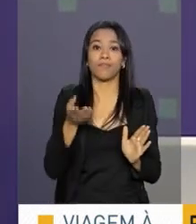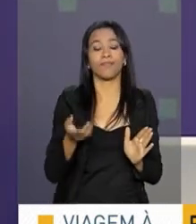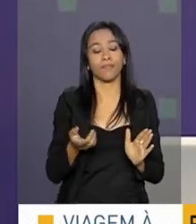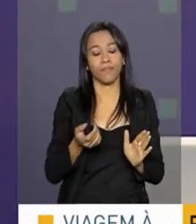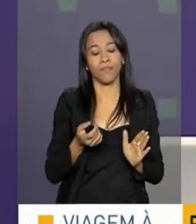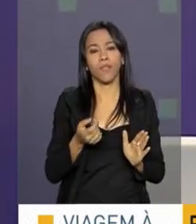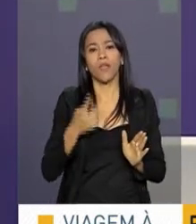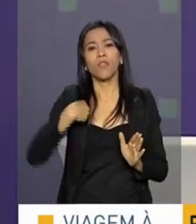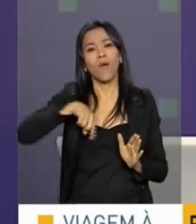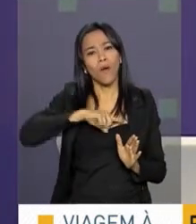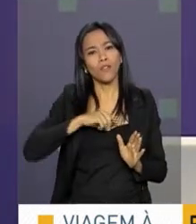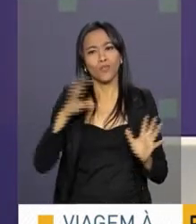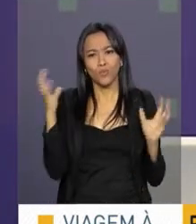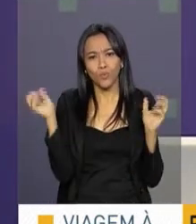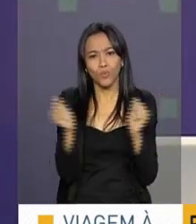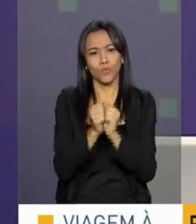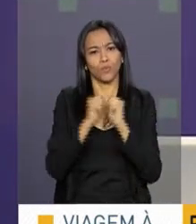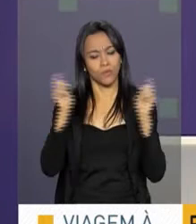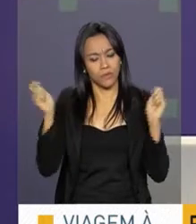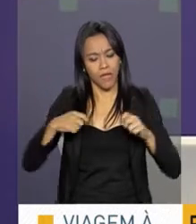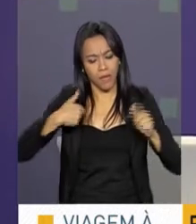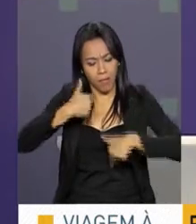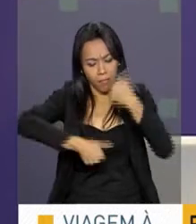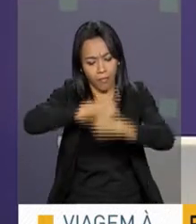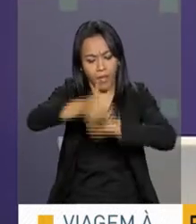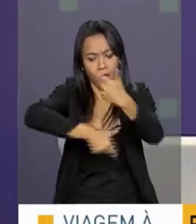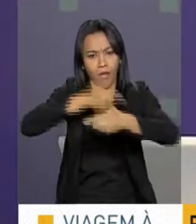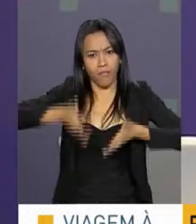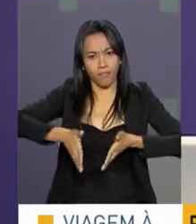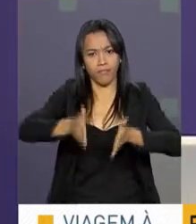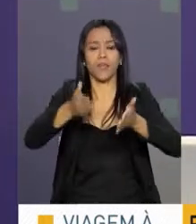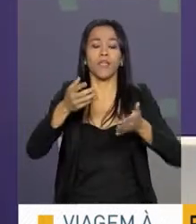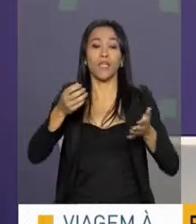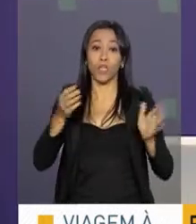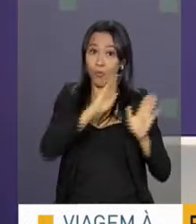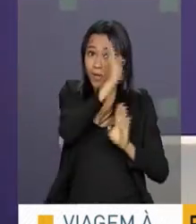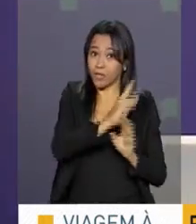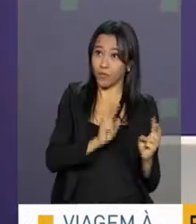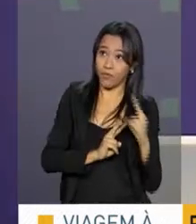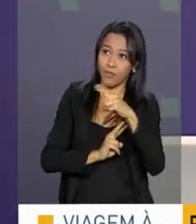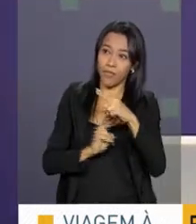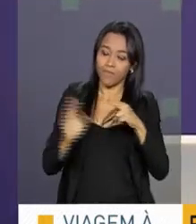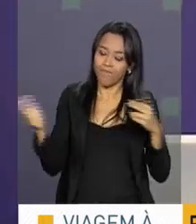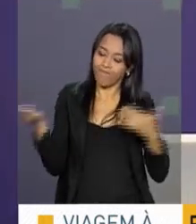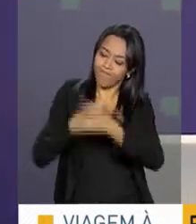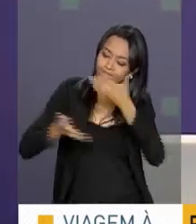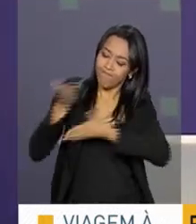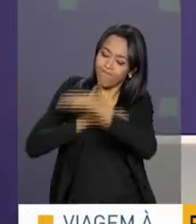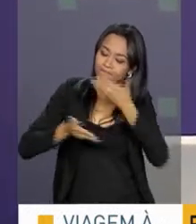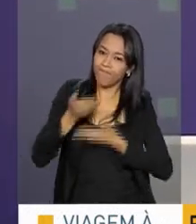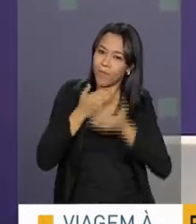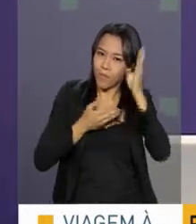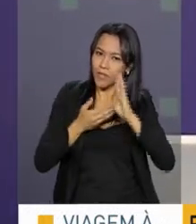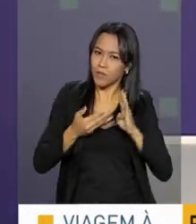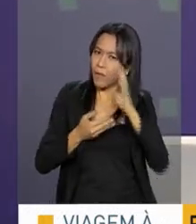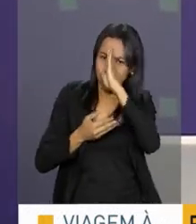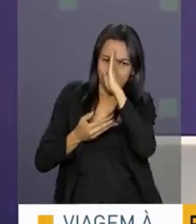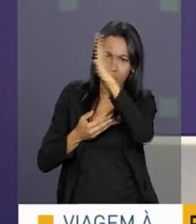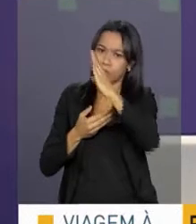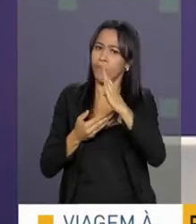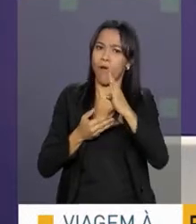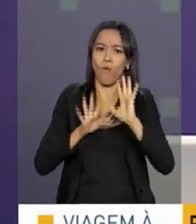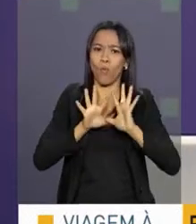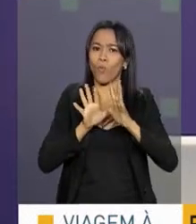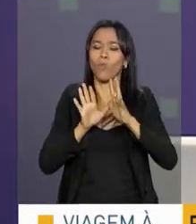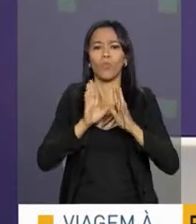temos muito a construir juntos e o Brasil vê nesta relação com a China uma das suas relações prioritárias no